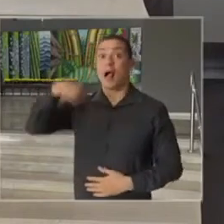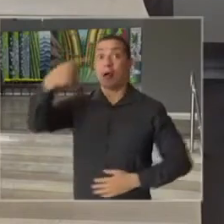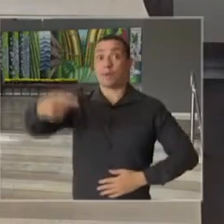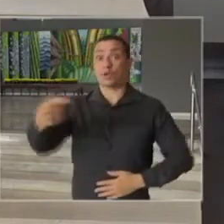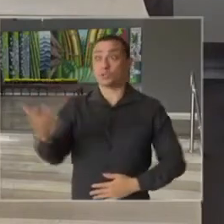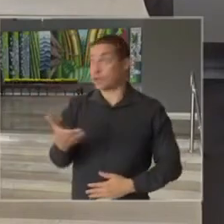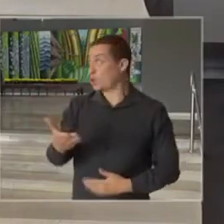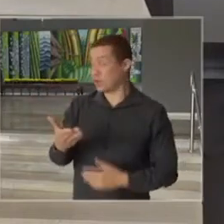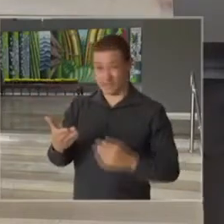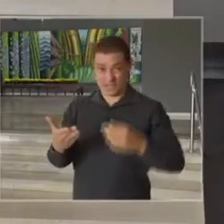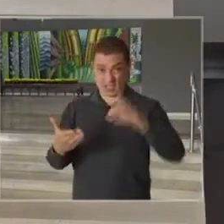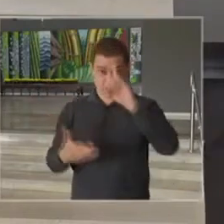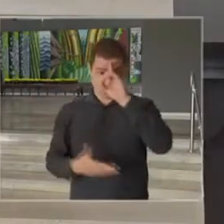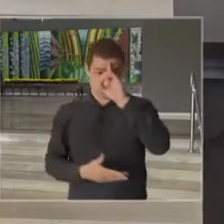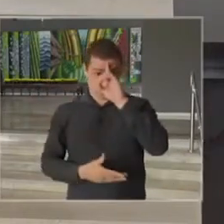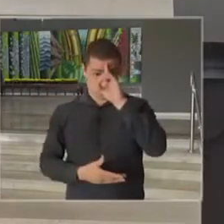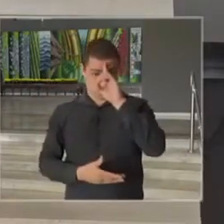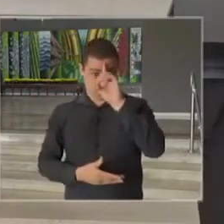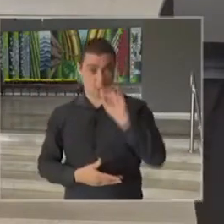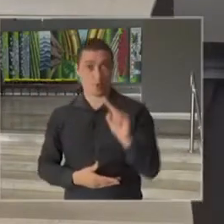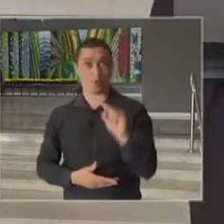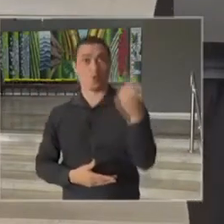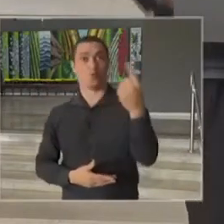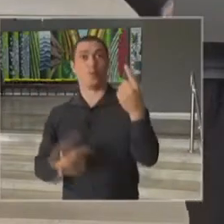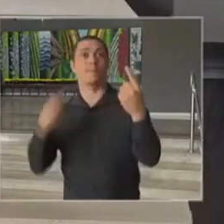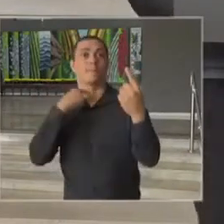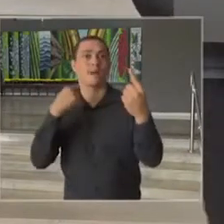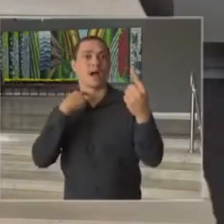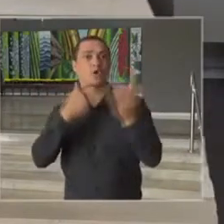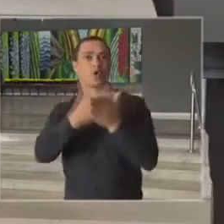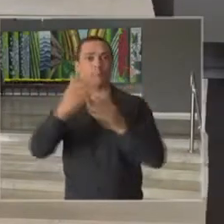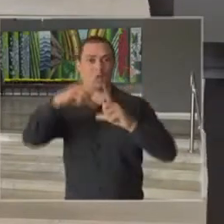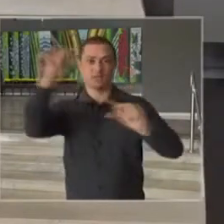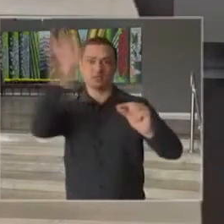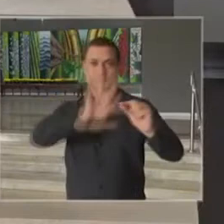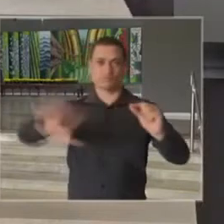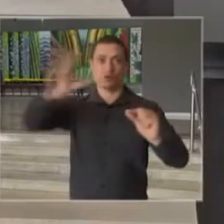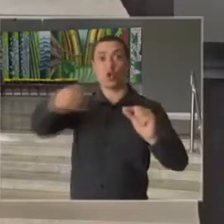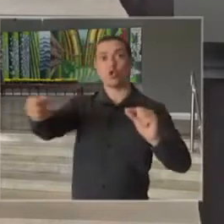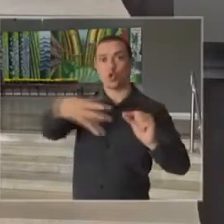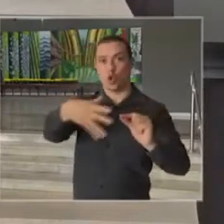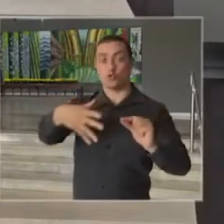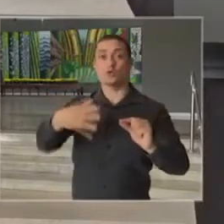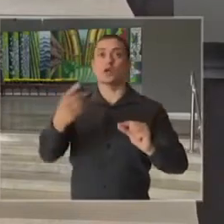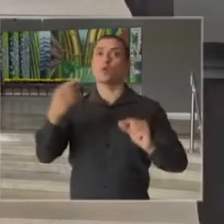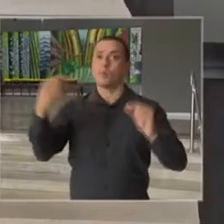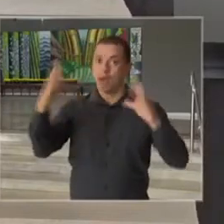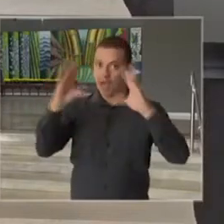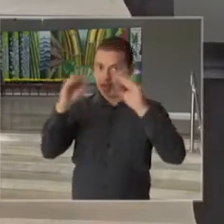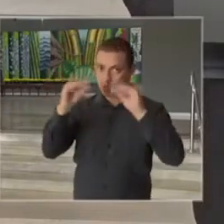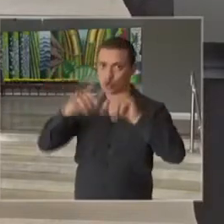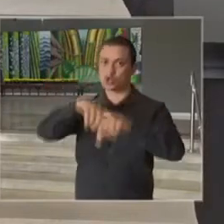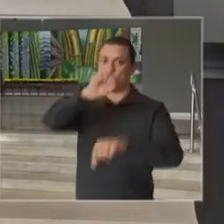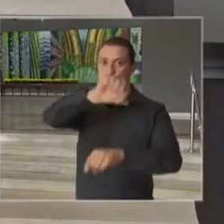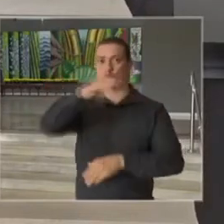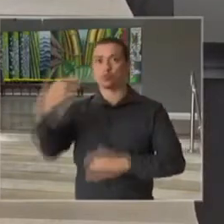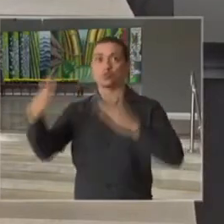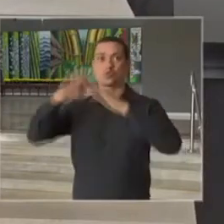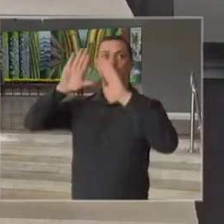será a partir do dia 1º de maio. Lembrando que o toque de recolher continua valendo e o